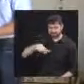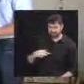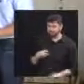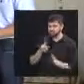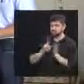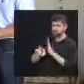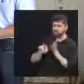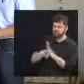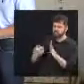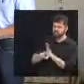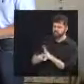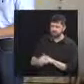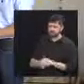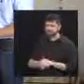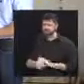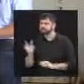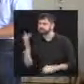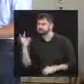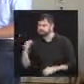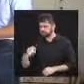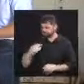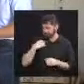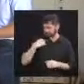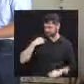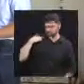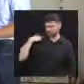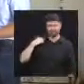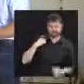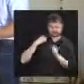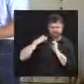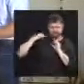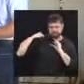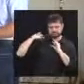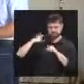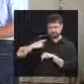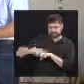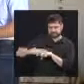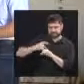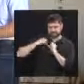uma perguntinha, Renato. Onde dói? Clavícula direita. Bom, o Renato